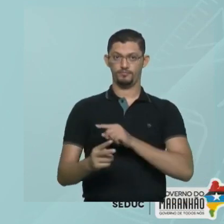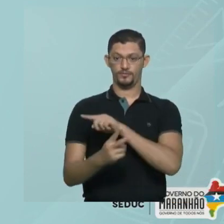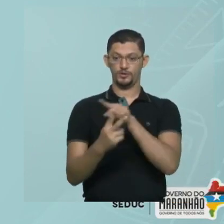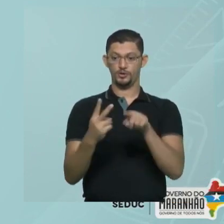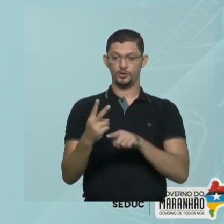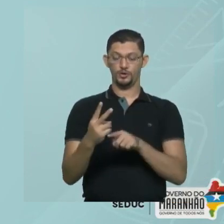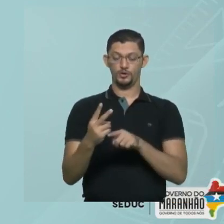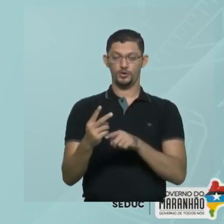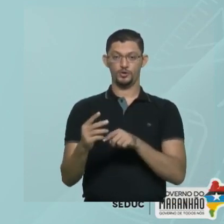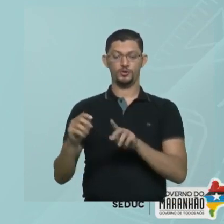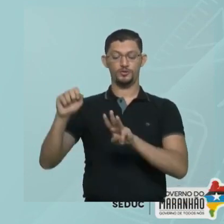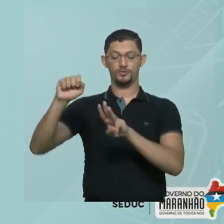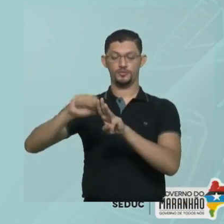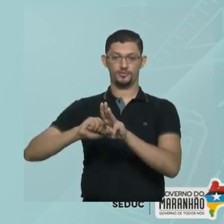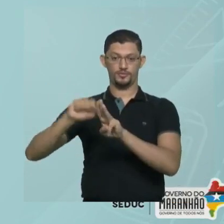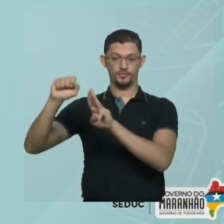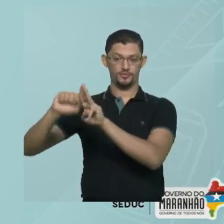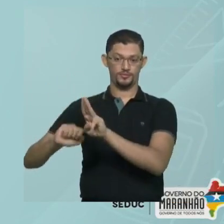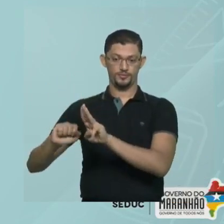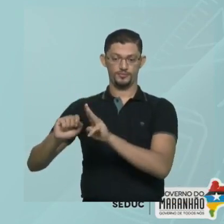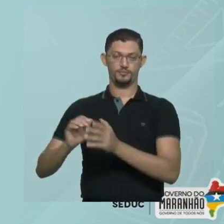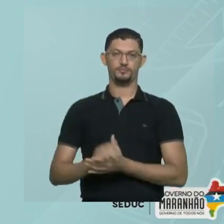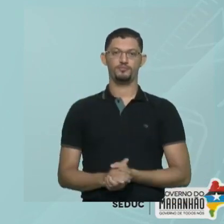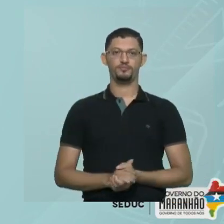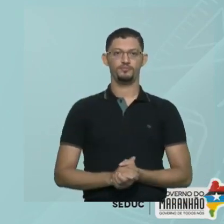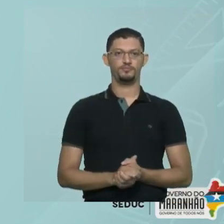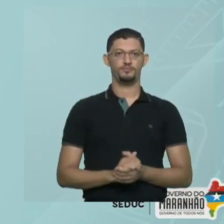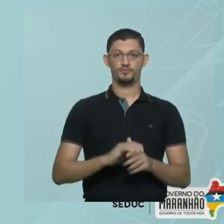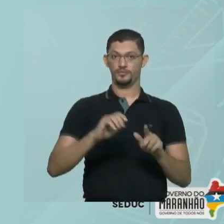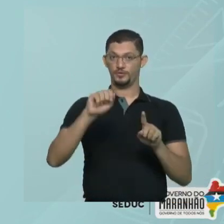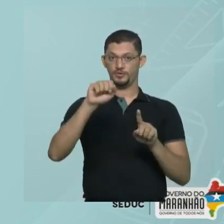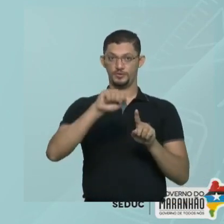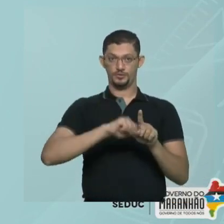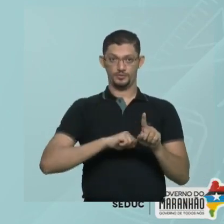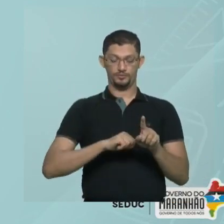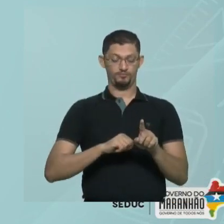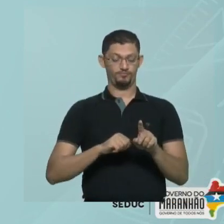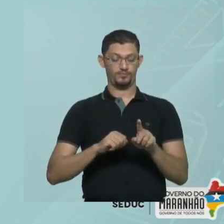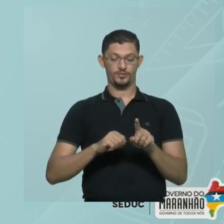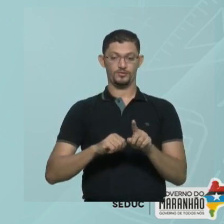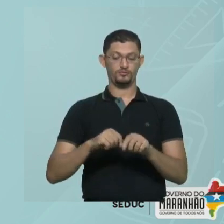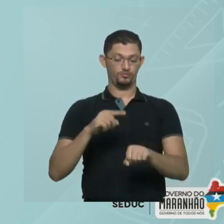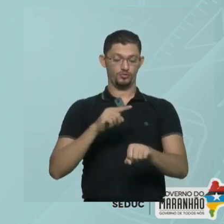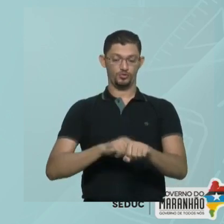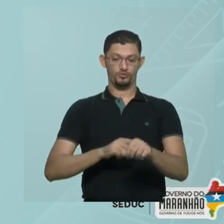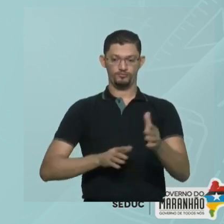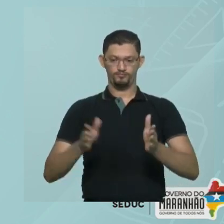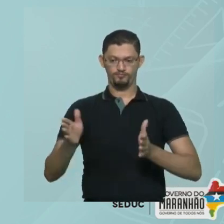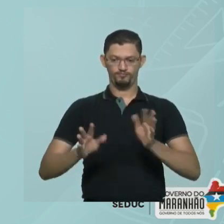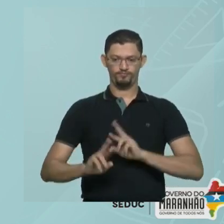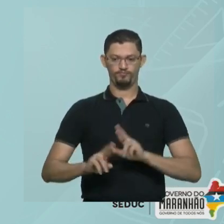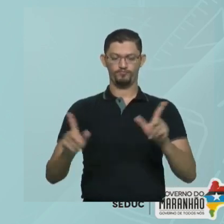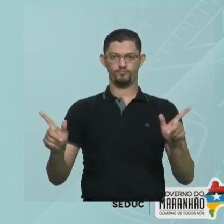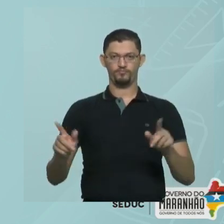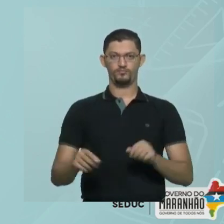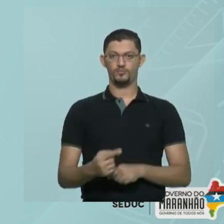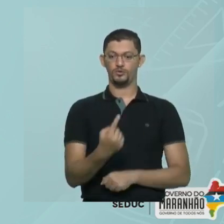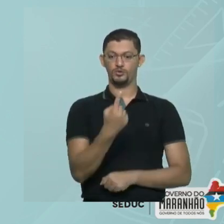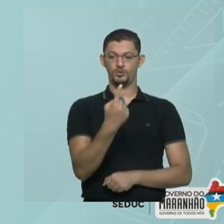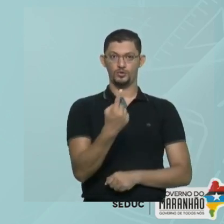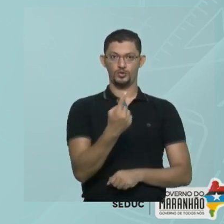2 trimestres. Observa que eu tenho mês e tenho trimestre. Unidade de tempo diferente. Só que